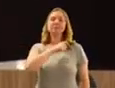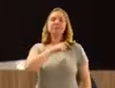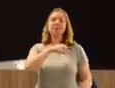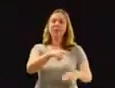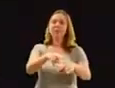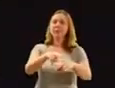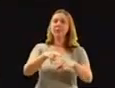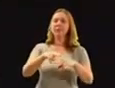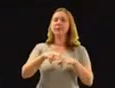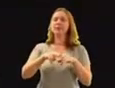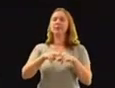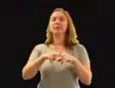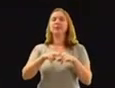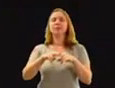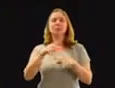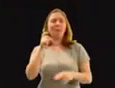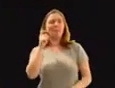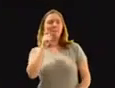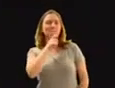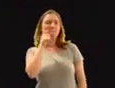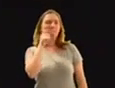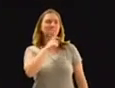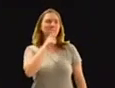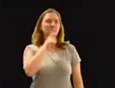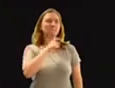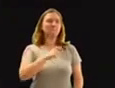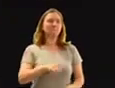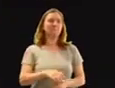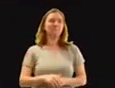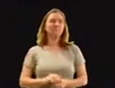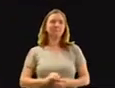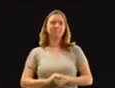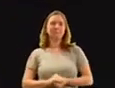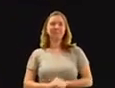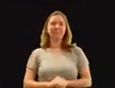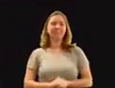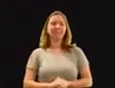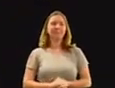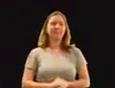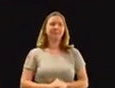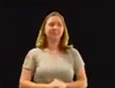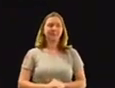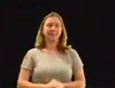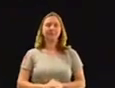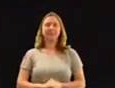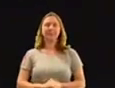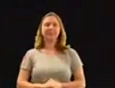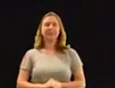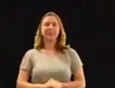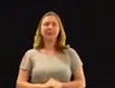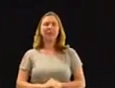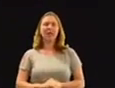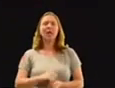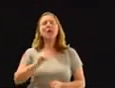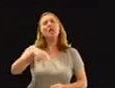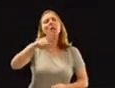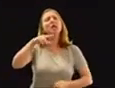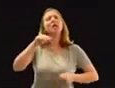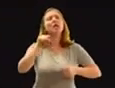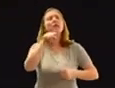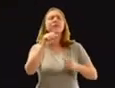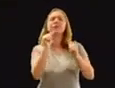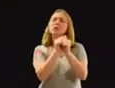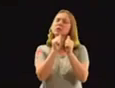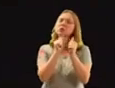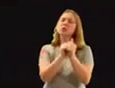engana. Com quem que você está fazendo aliança? Você já parou para pensar nisso? Ah, tem uma